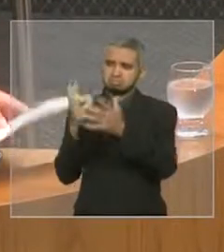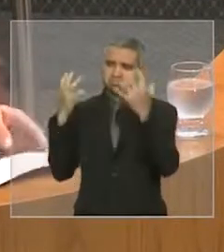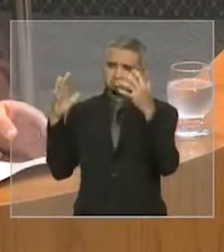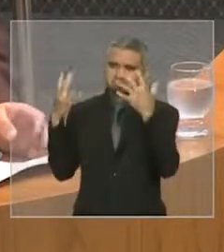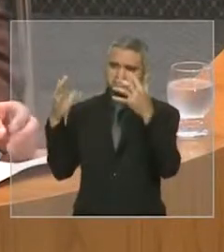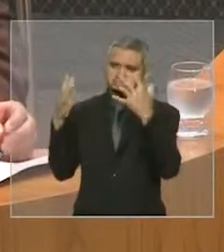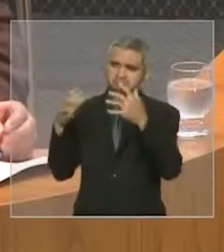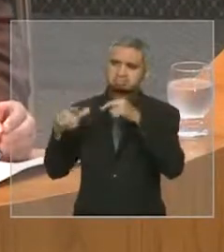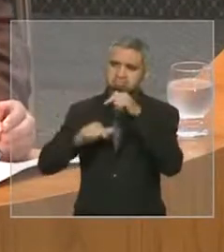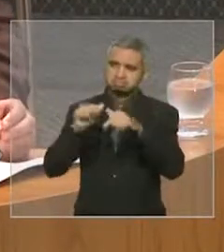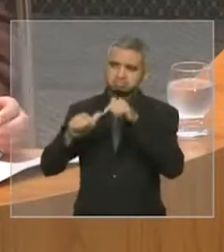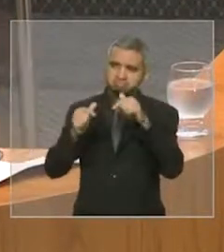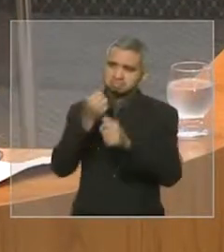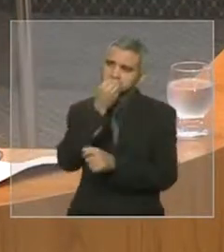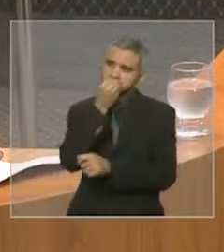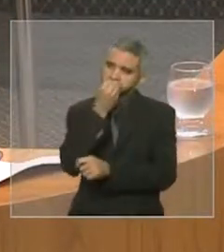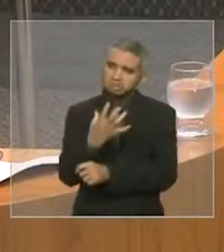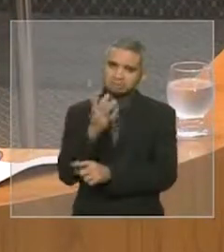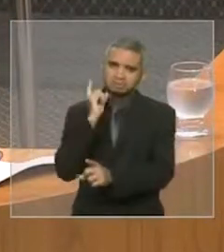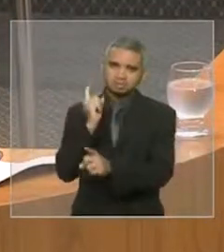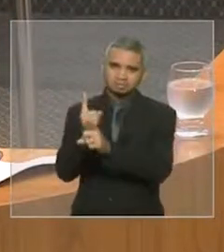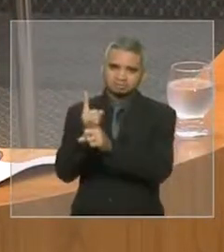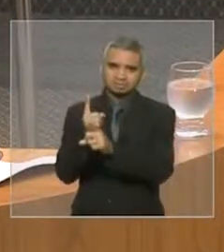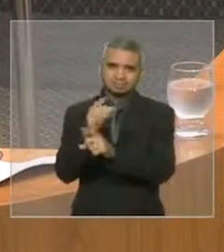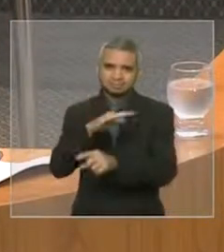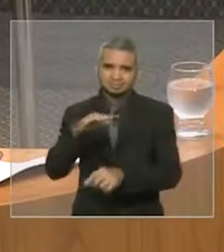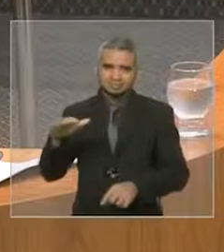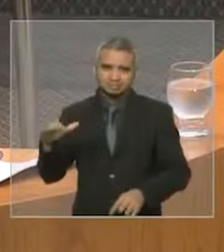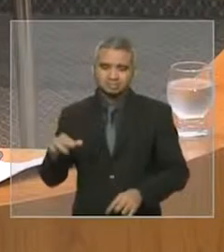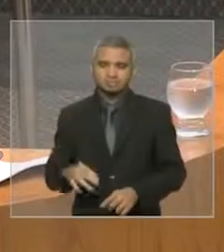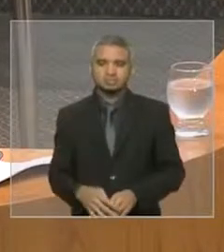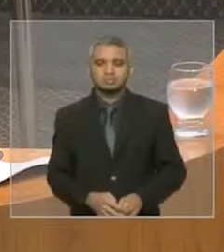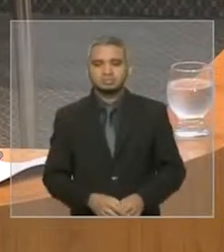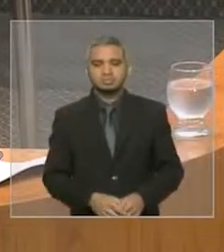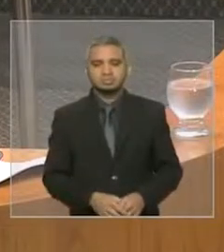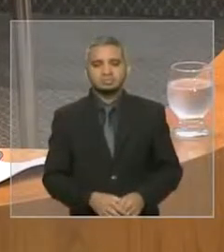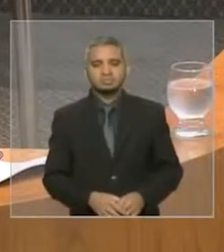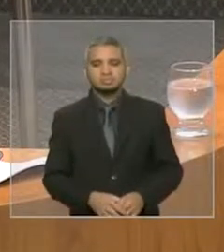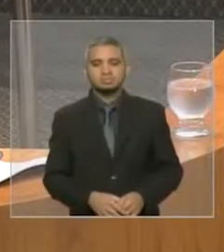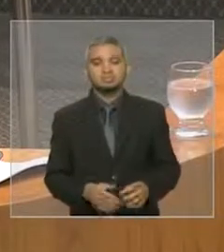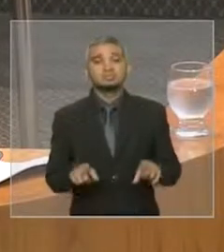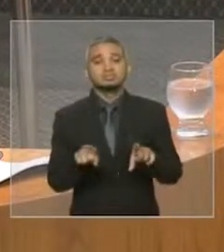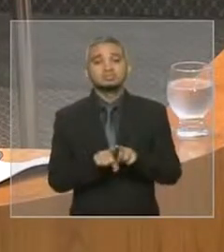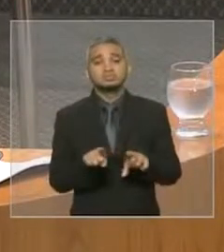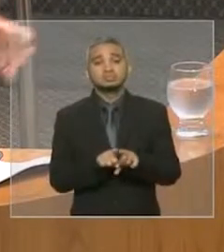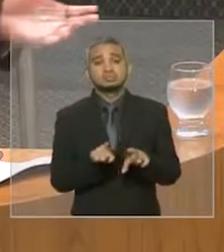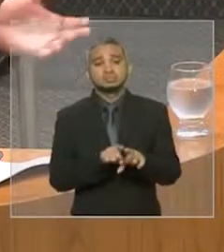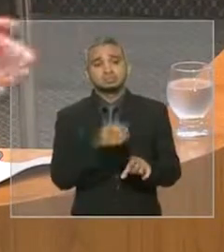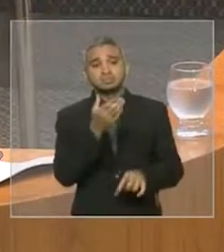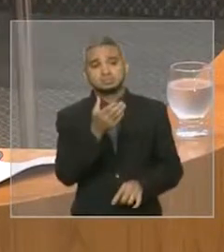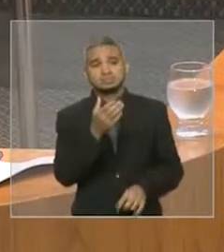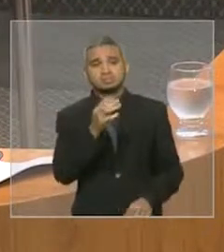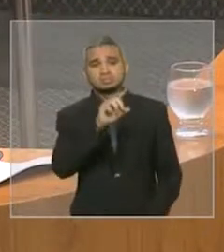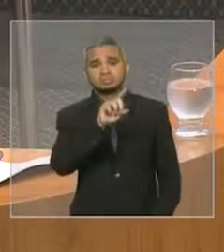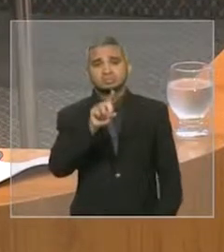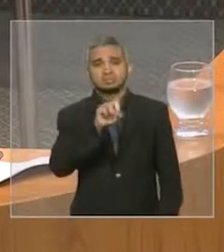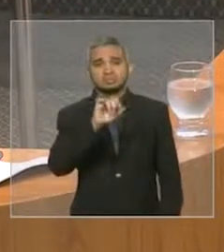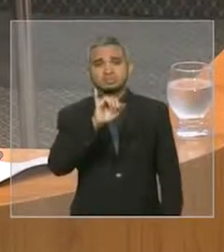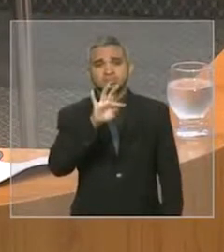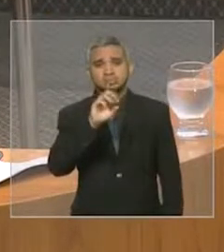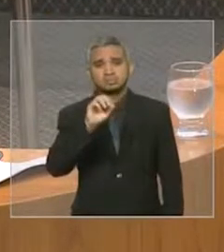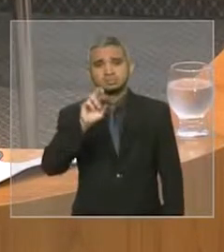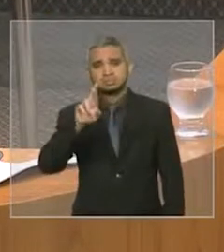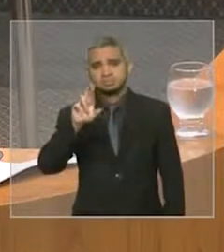assembléia legislativa um projeto de lei que propõe o reconhecimento da procissão do fogaréu como matrimônio cultural imaterial do